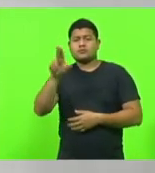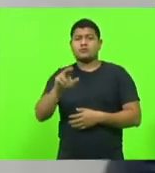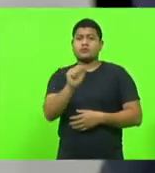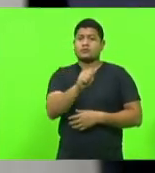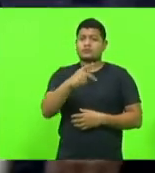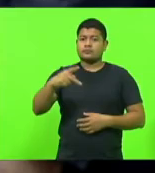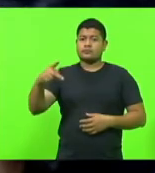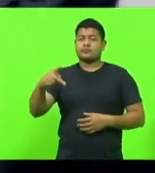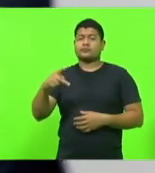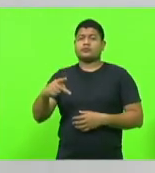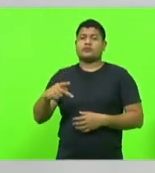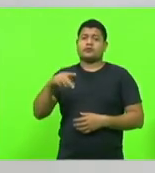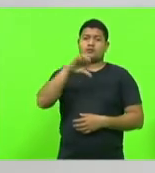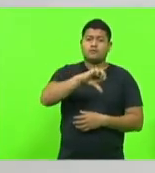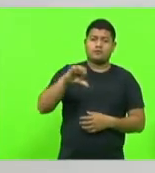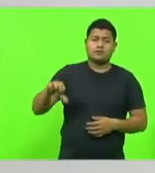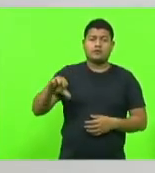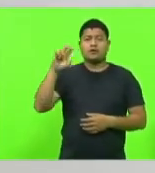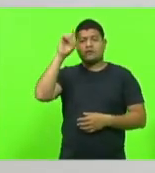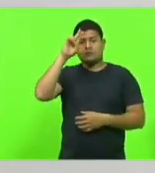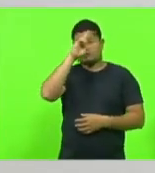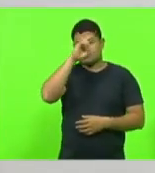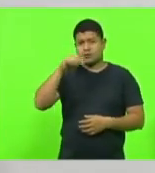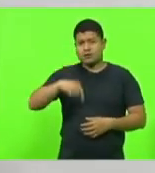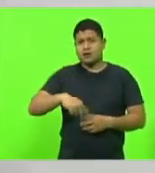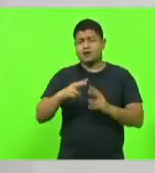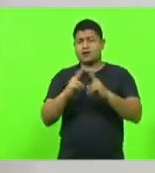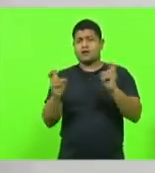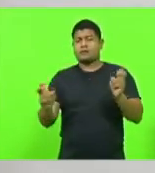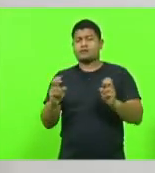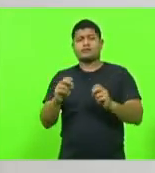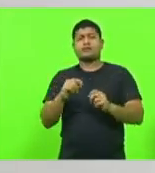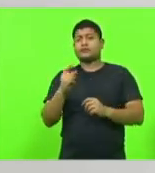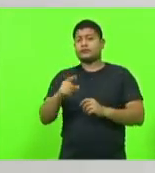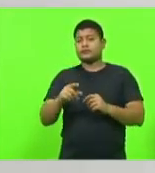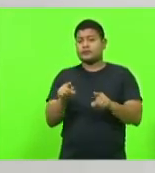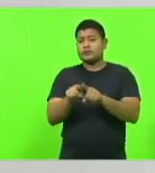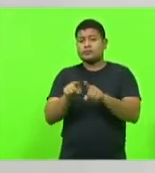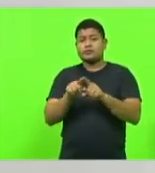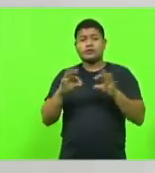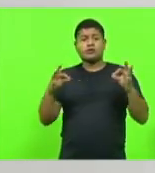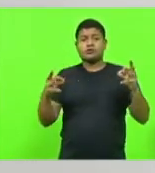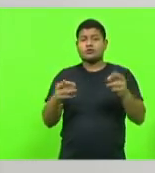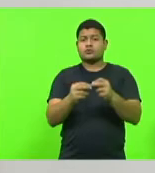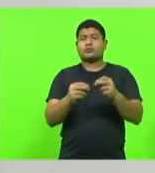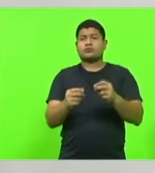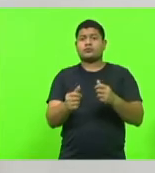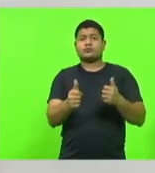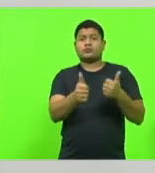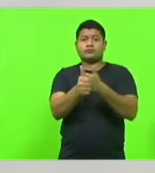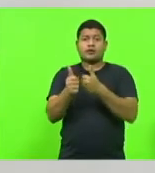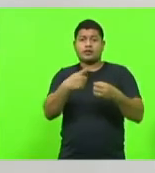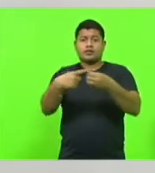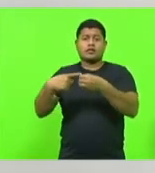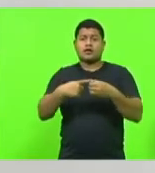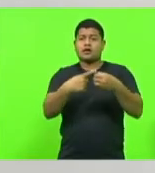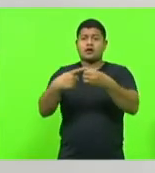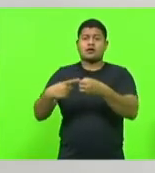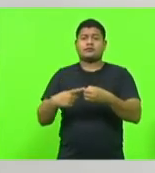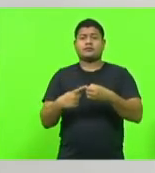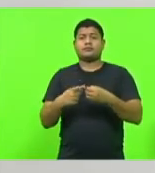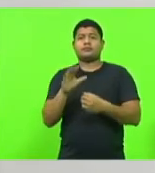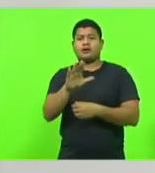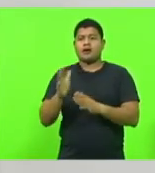em Florianópolis. Nós vamos atrapalhar a vida de todo o entorno, sem melhorar em nada a vida do